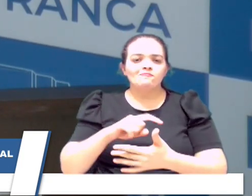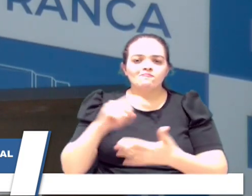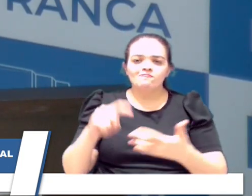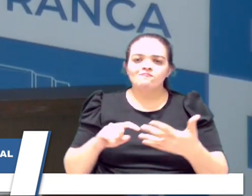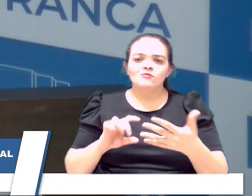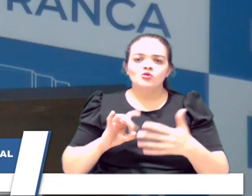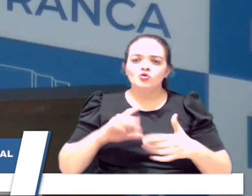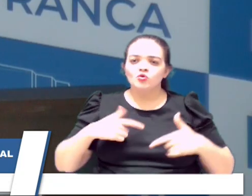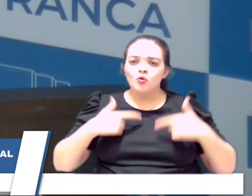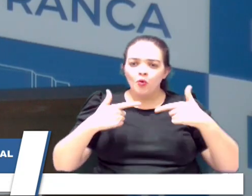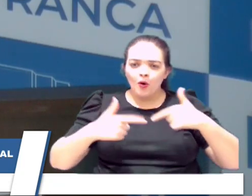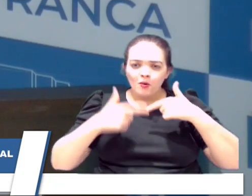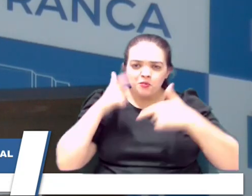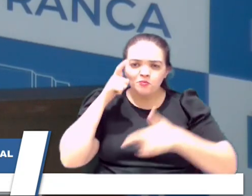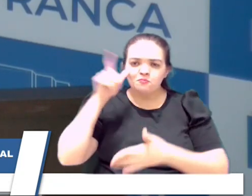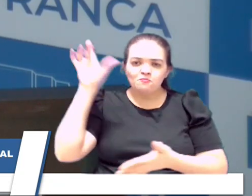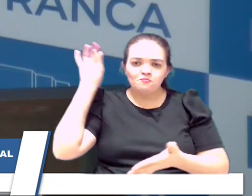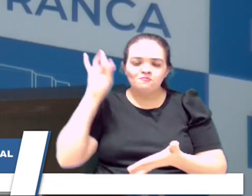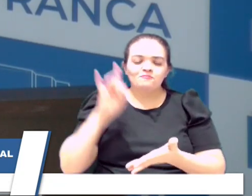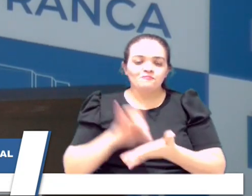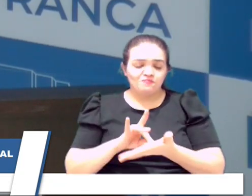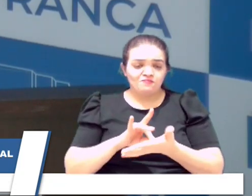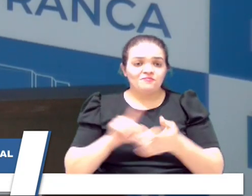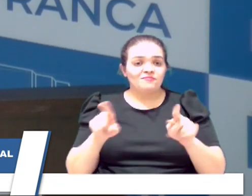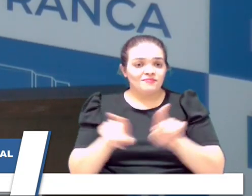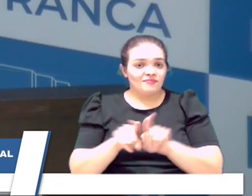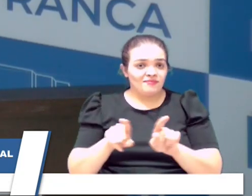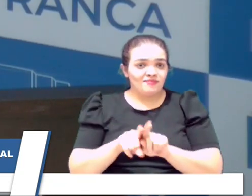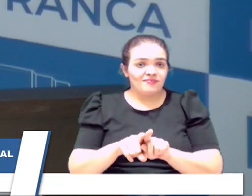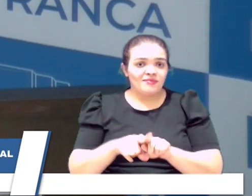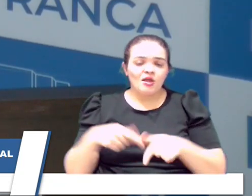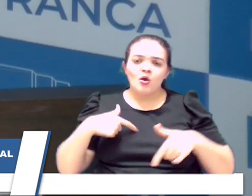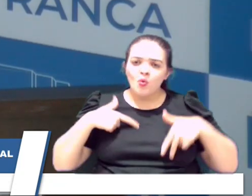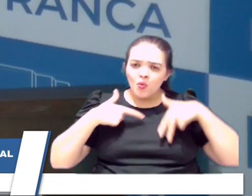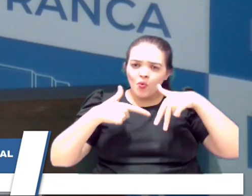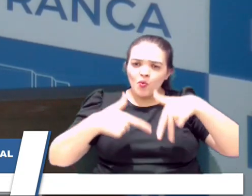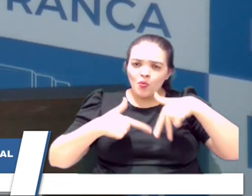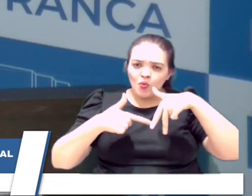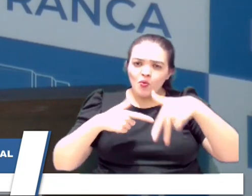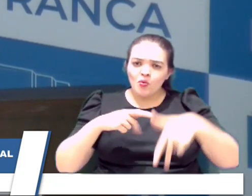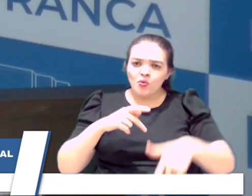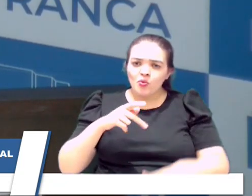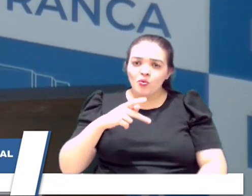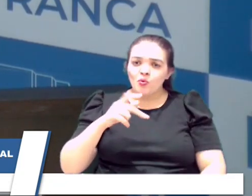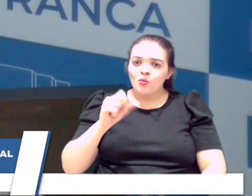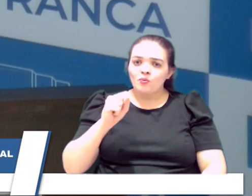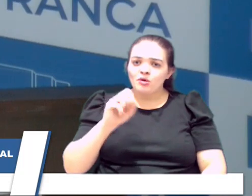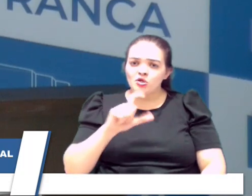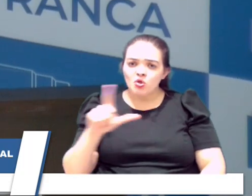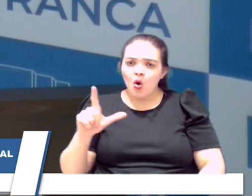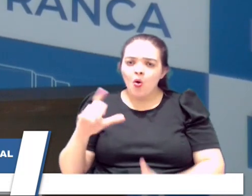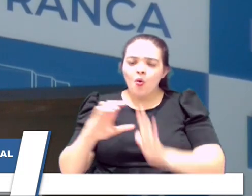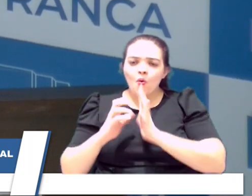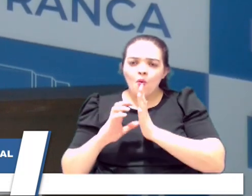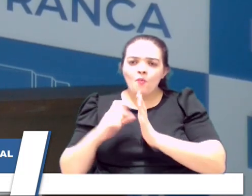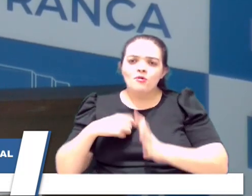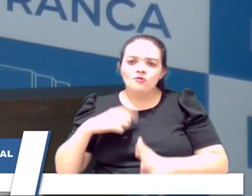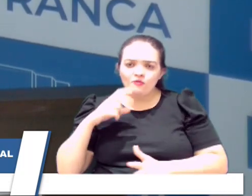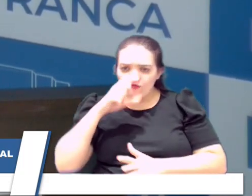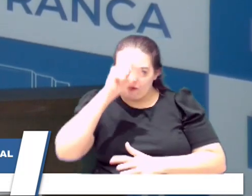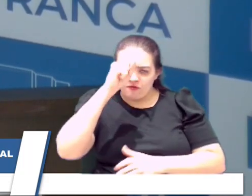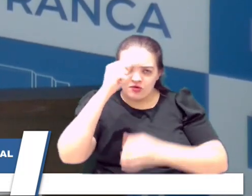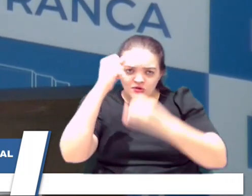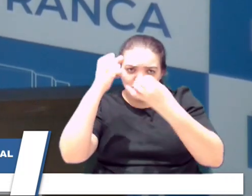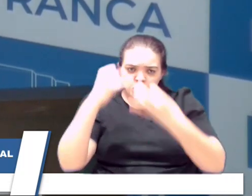luta consegue fazer e também para dizer, sou militante do PSOL, estamos aqui com o nosso partido, estamos aqui com força para dizer que o